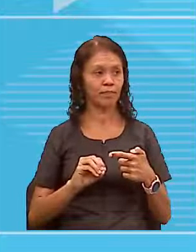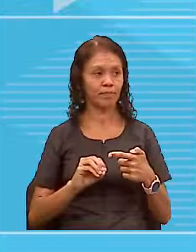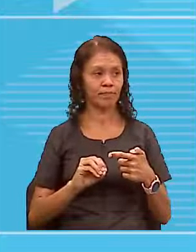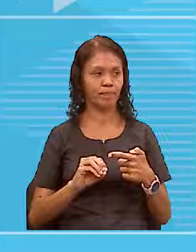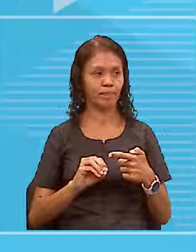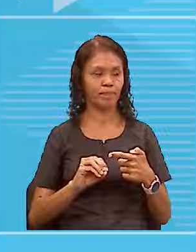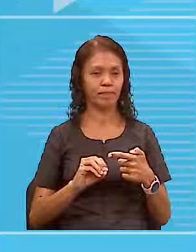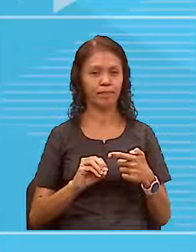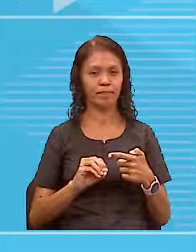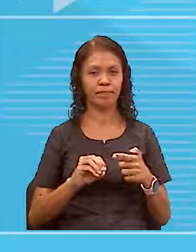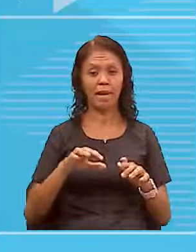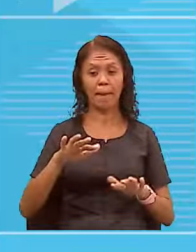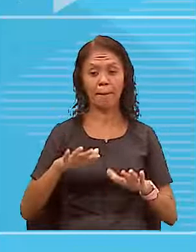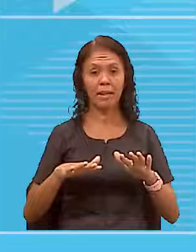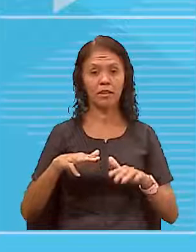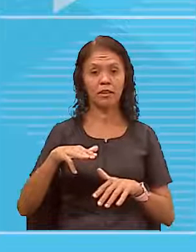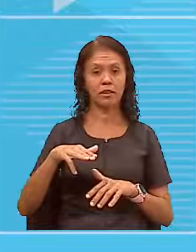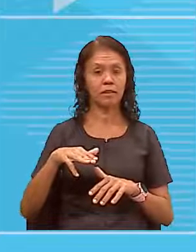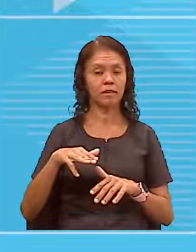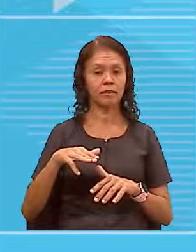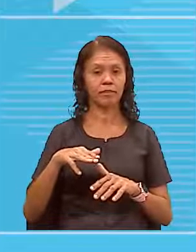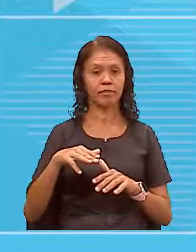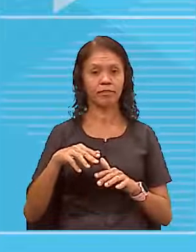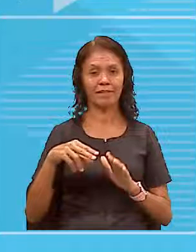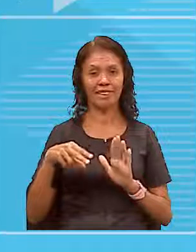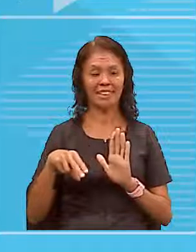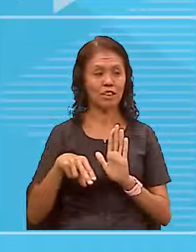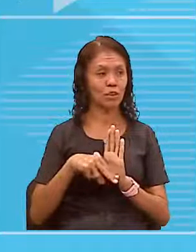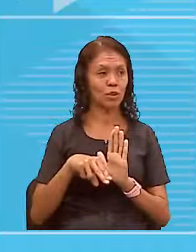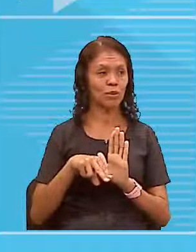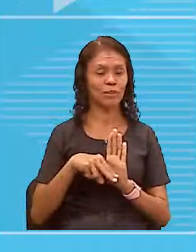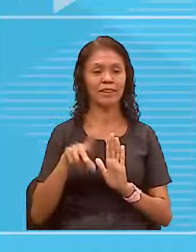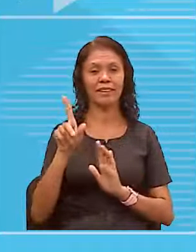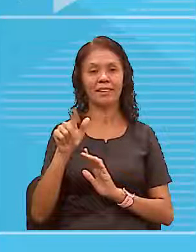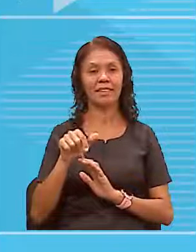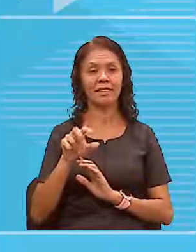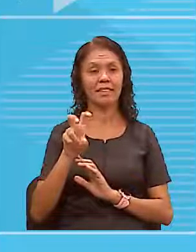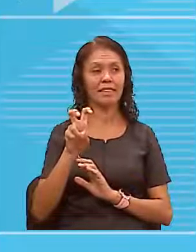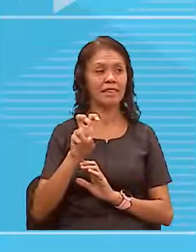média das notas desta turma é de